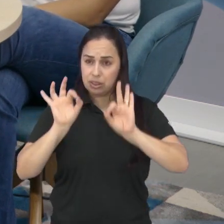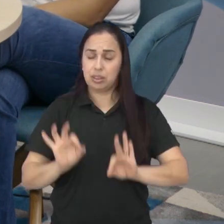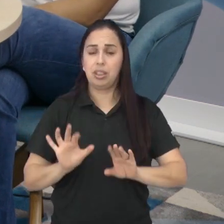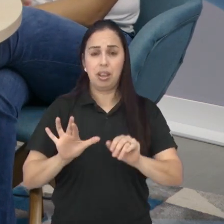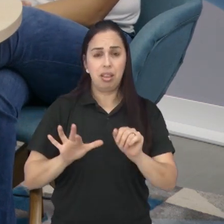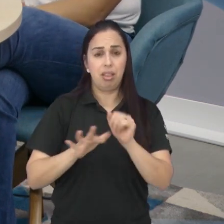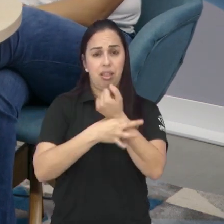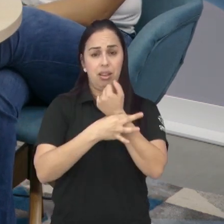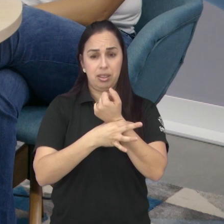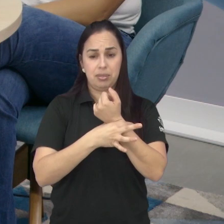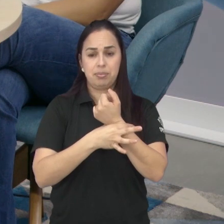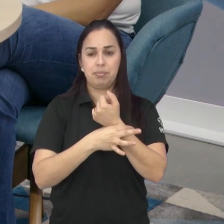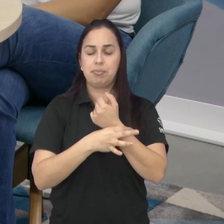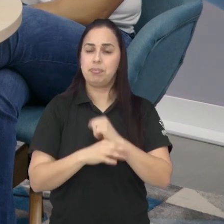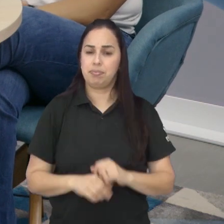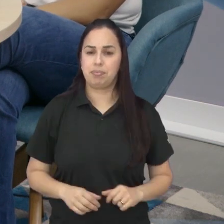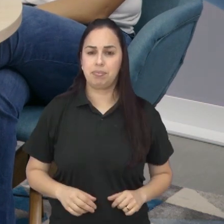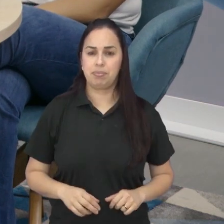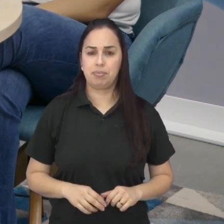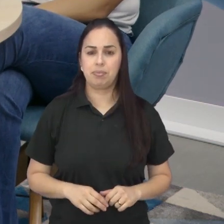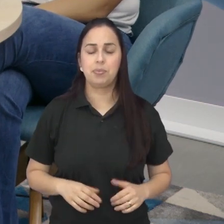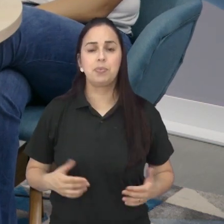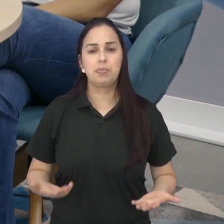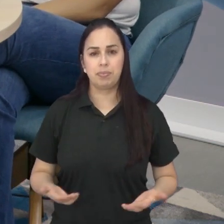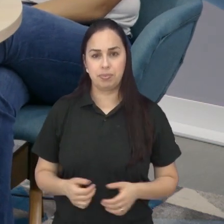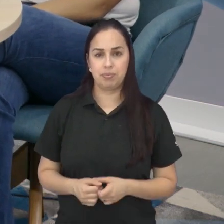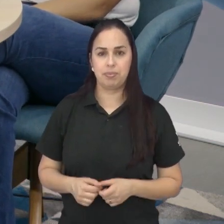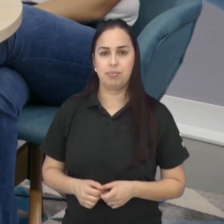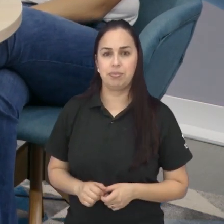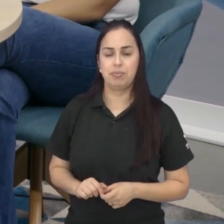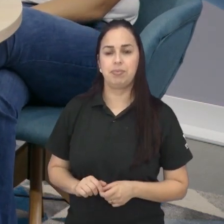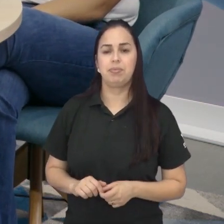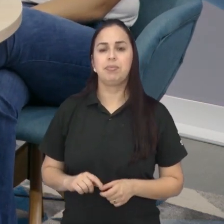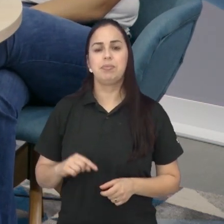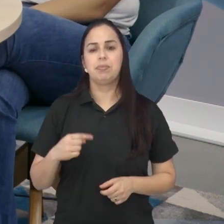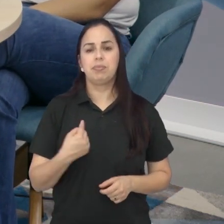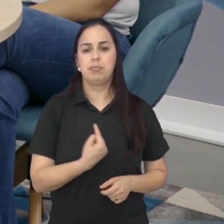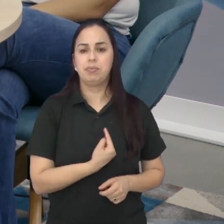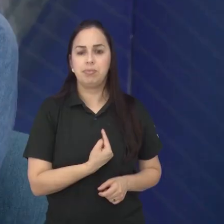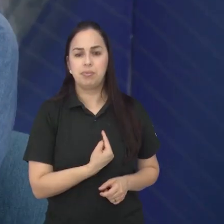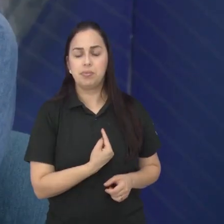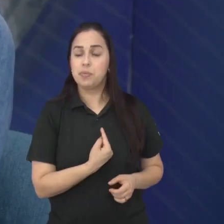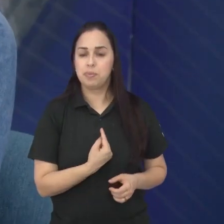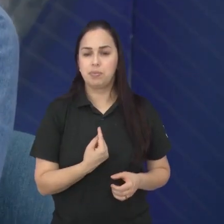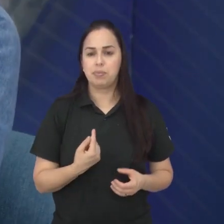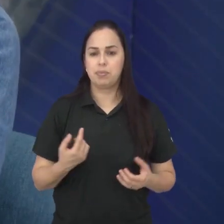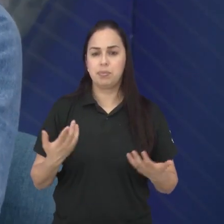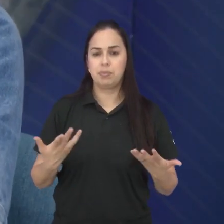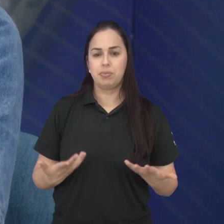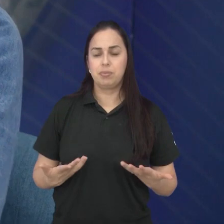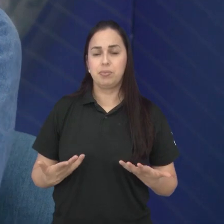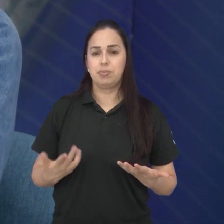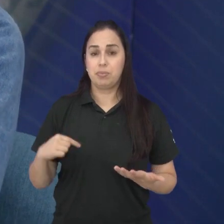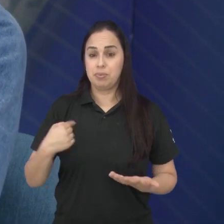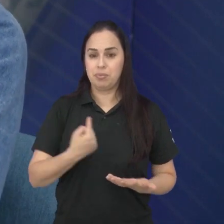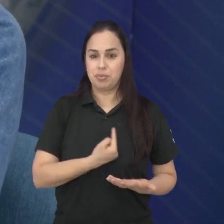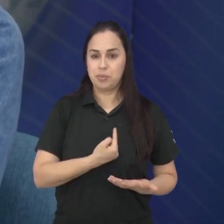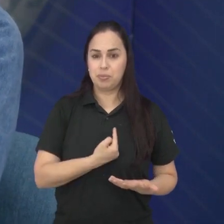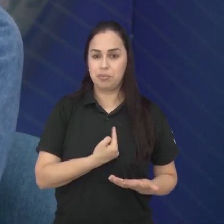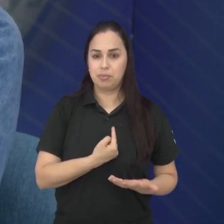e protegidos, respeitados. E meninas, a gente colocou à disposição, né,